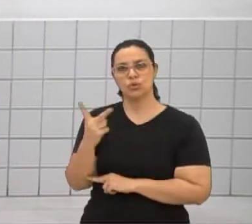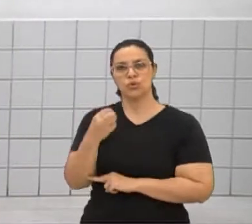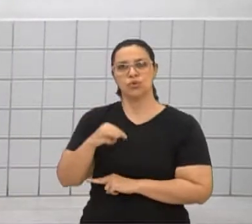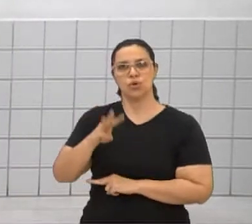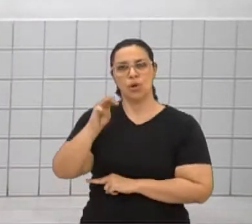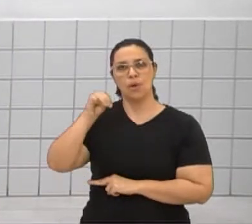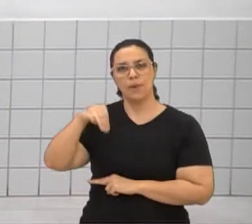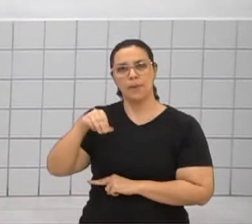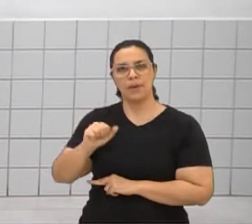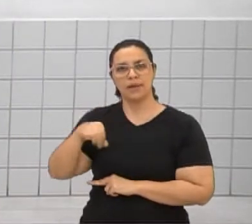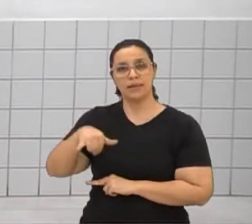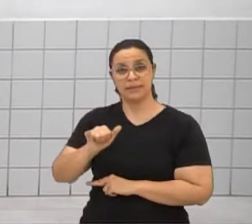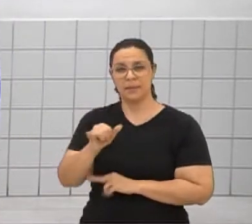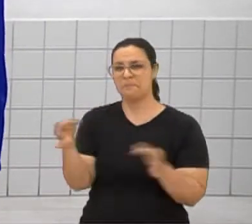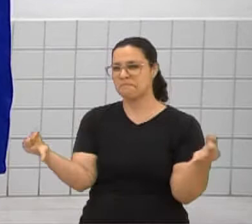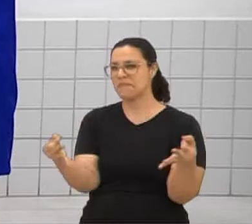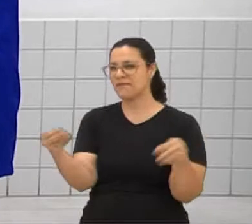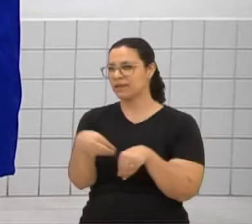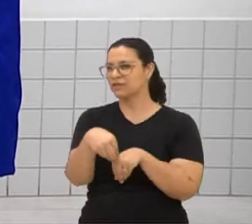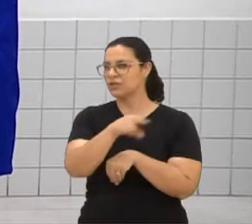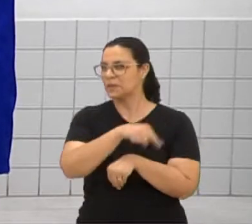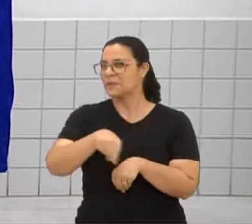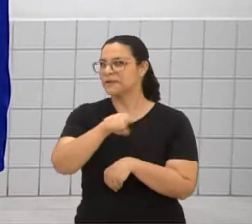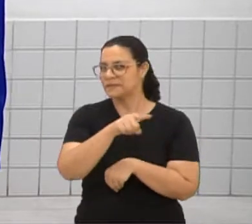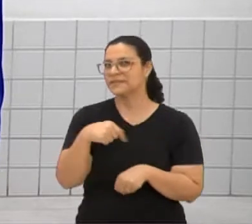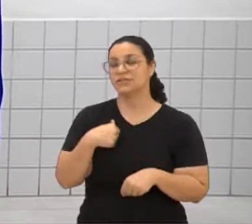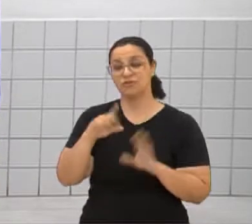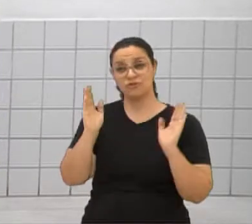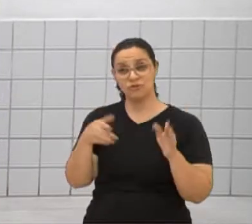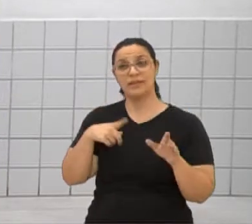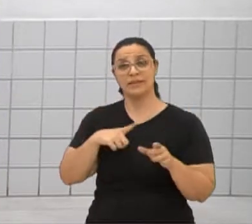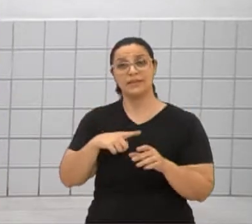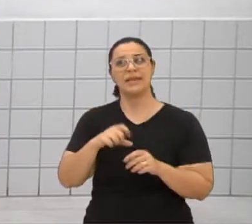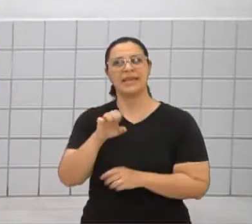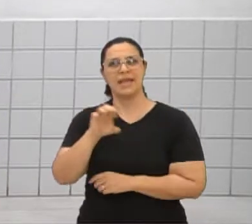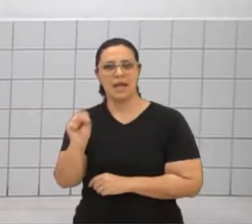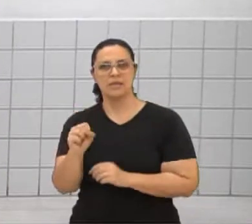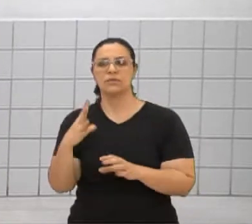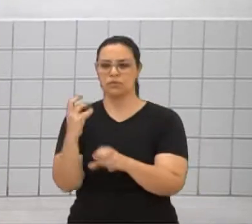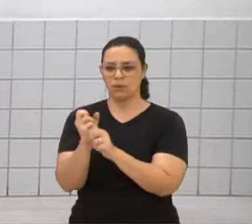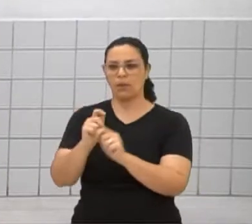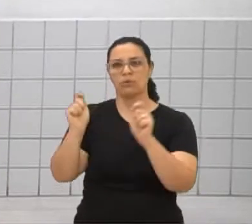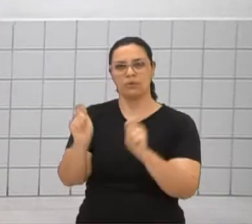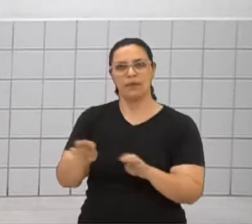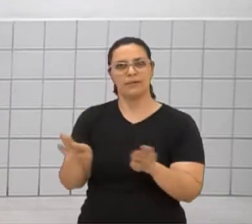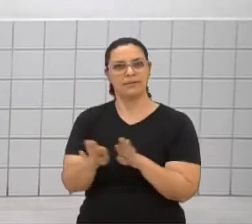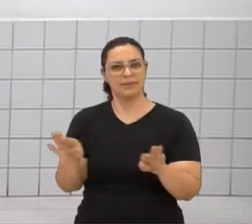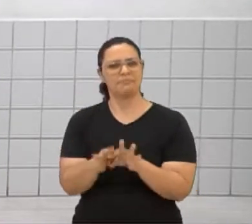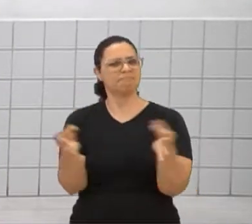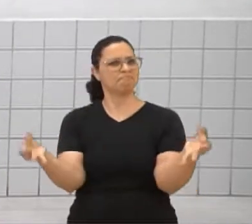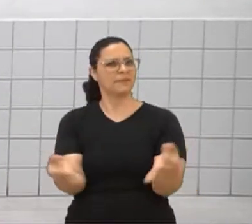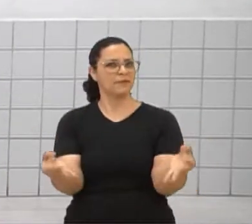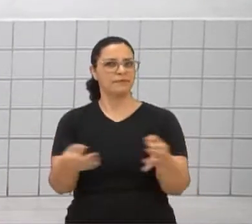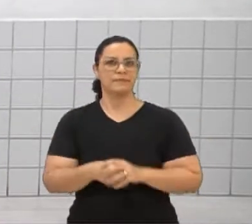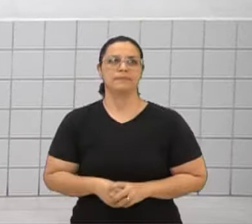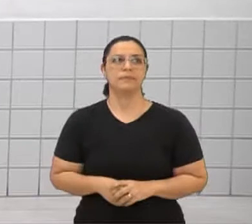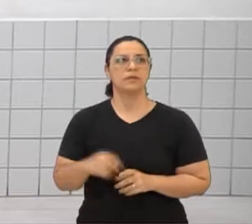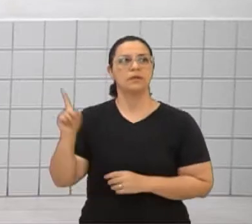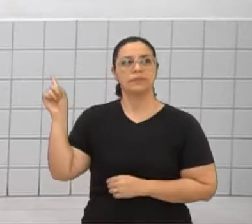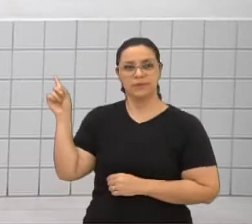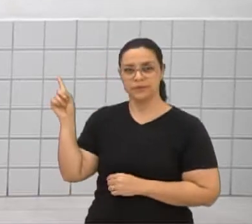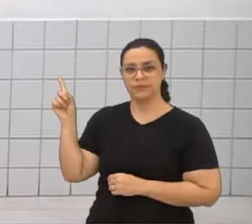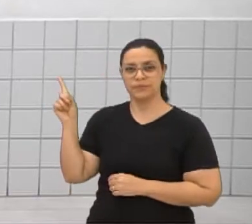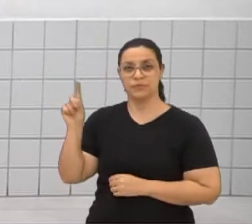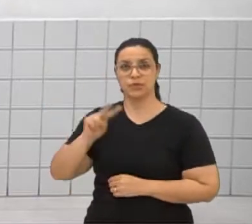digita perfeita que eu tenho cortar os deu agora para vocês que eu vou contar é isso é perfeito o